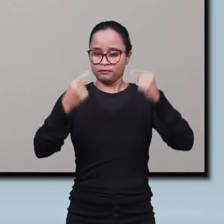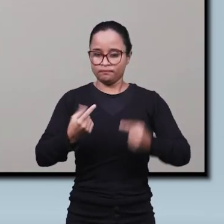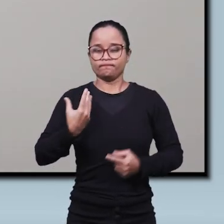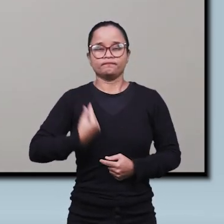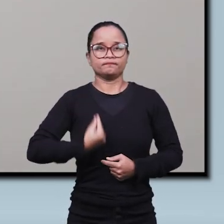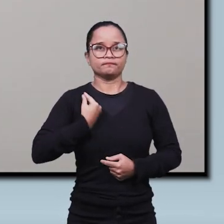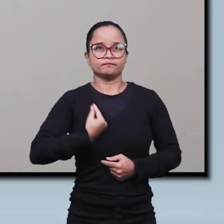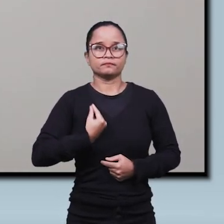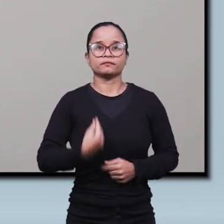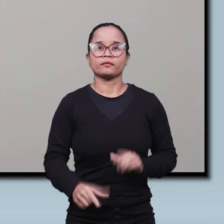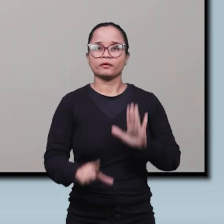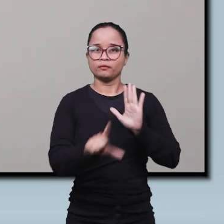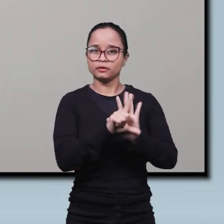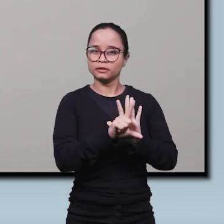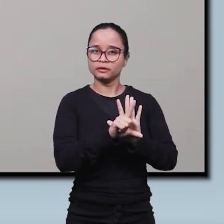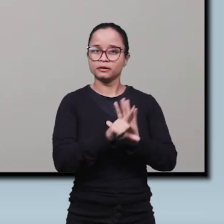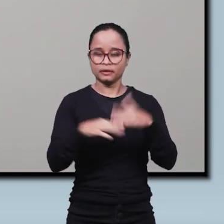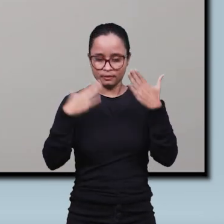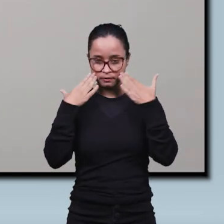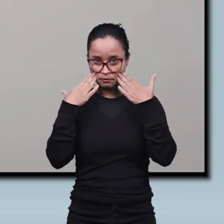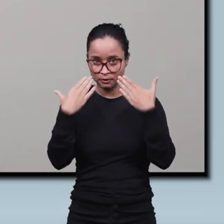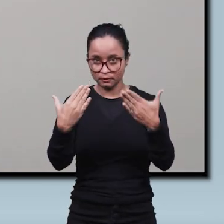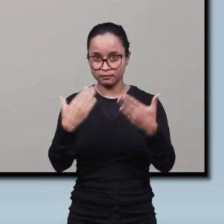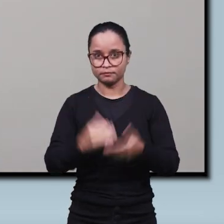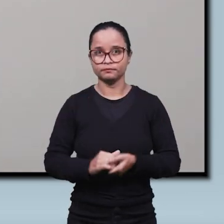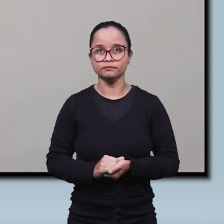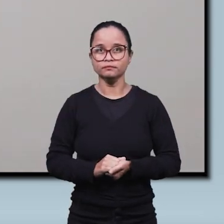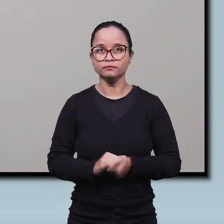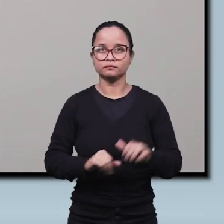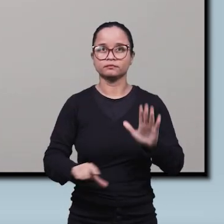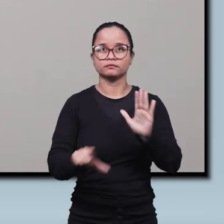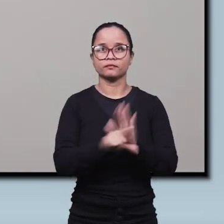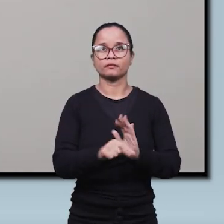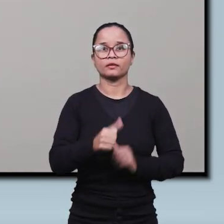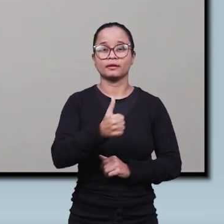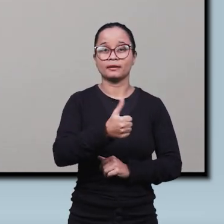vida. Essa lei foi apresentada ali, a Lei